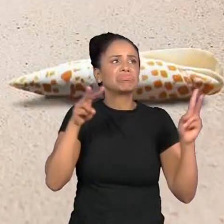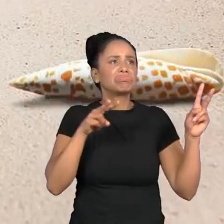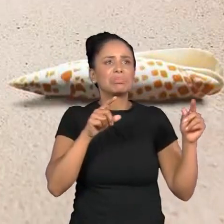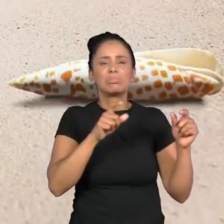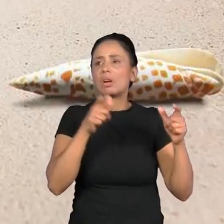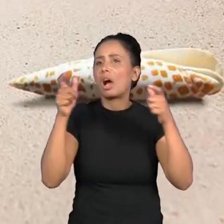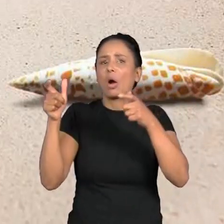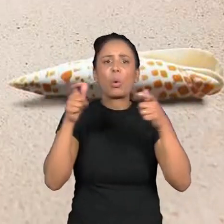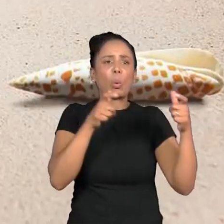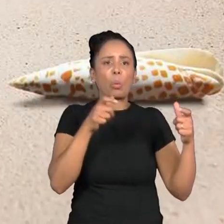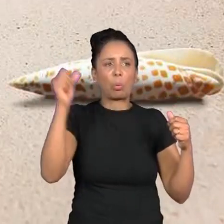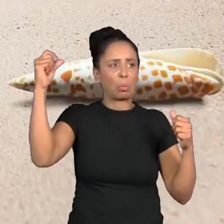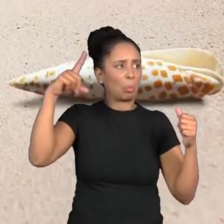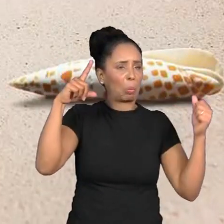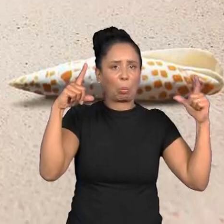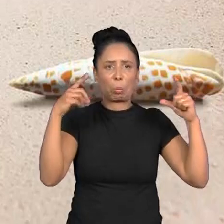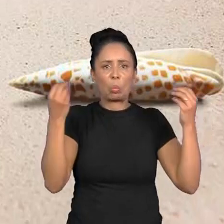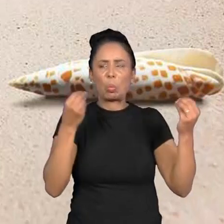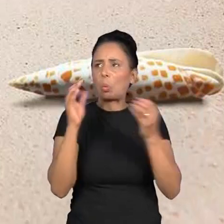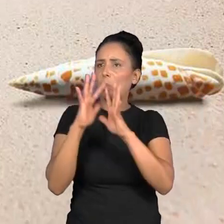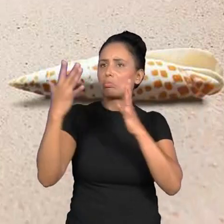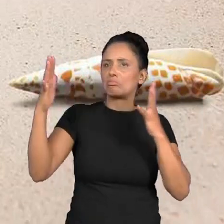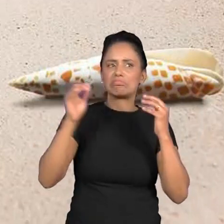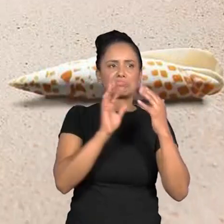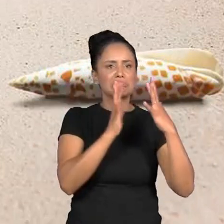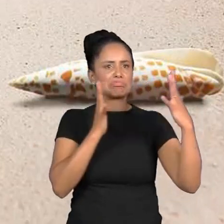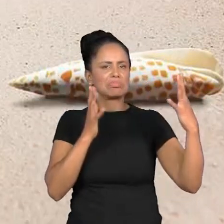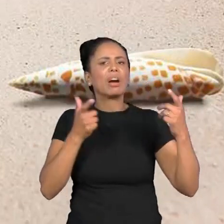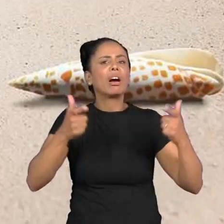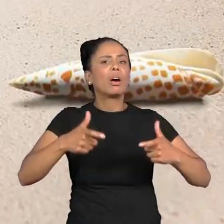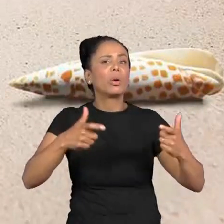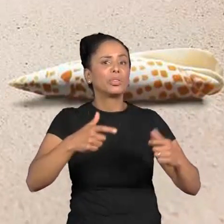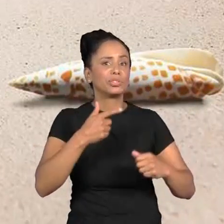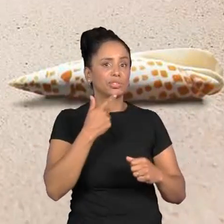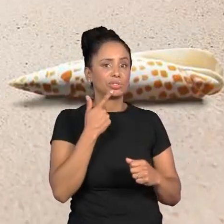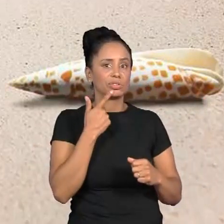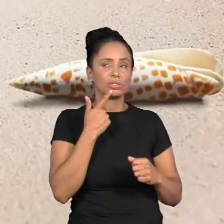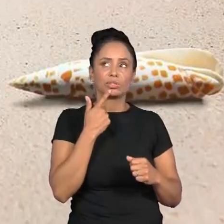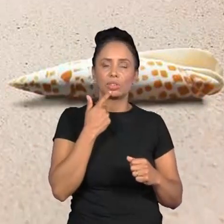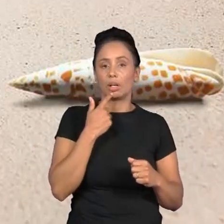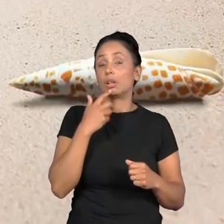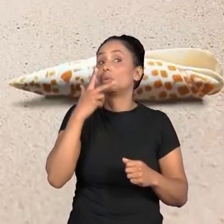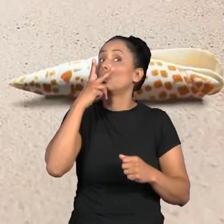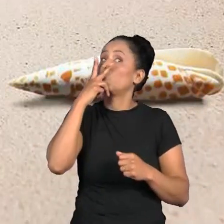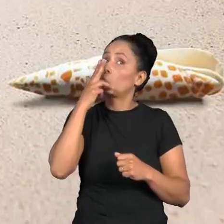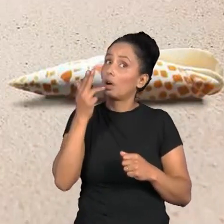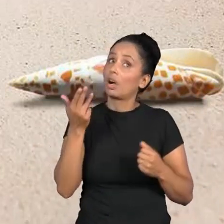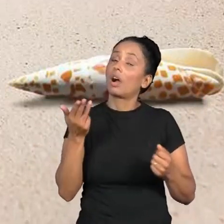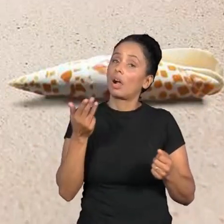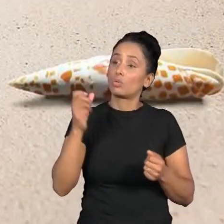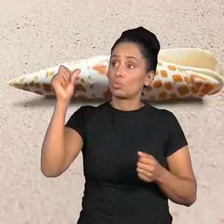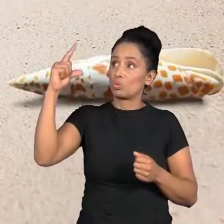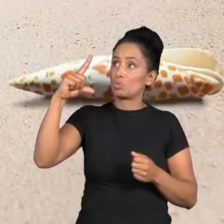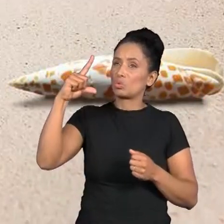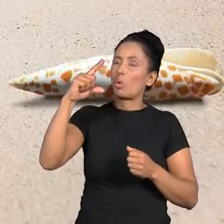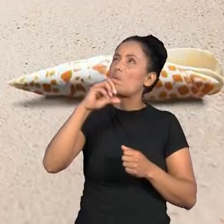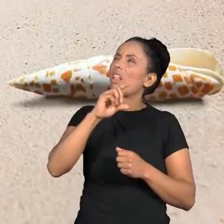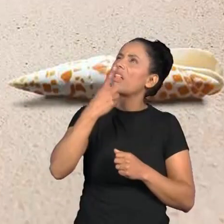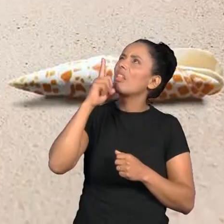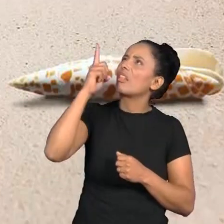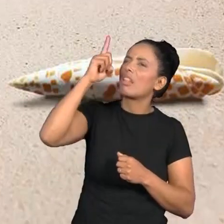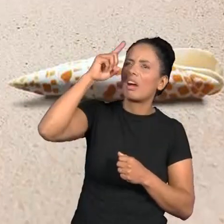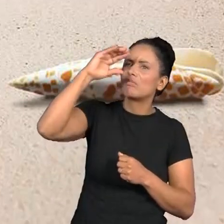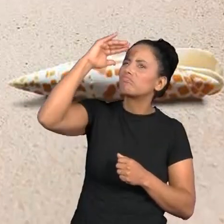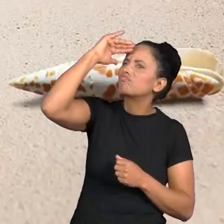luz aí provém do sol, já que estamos ao ar livre, não é? Eu acho que o sol está bem acima,